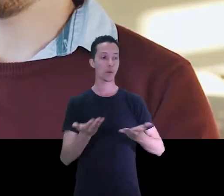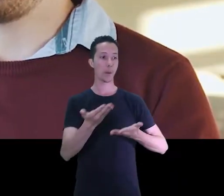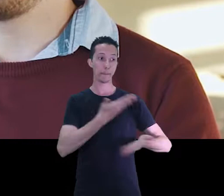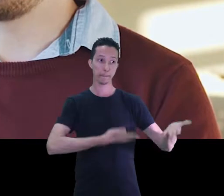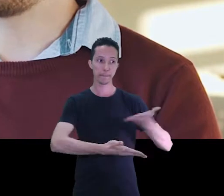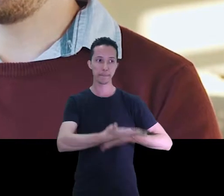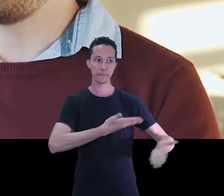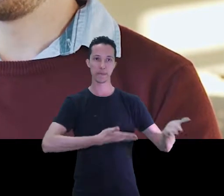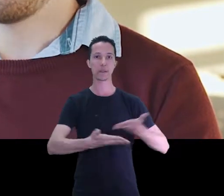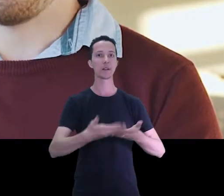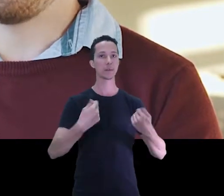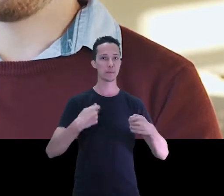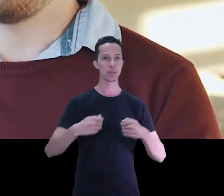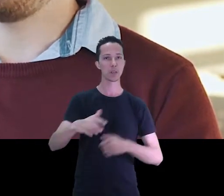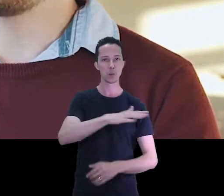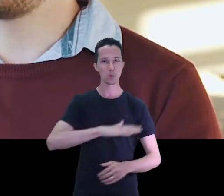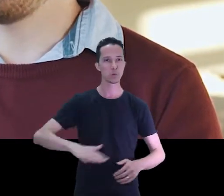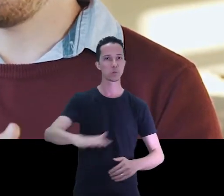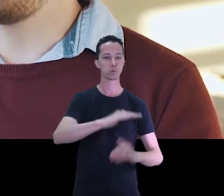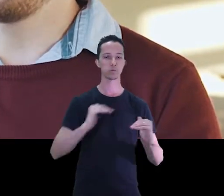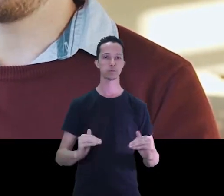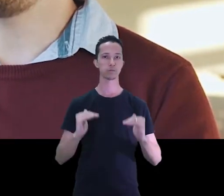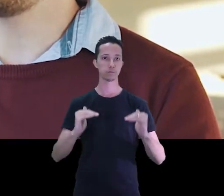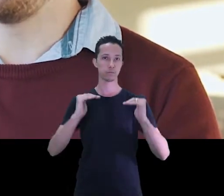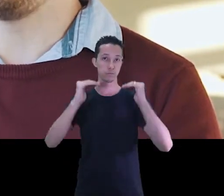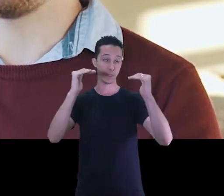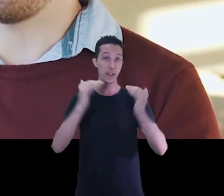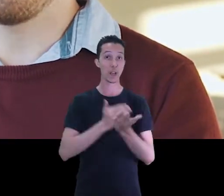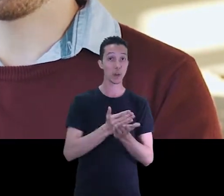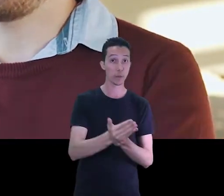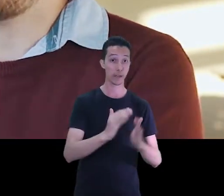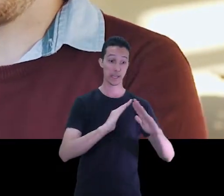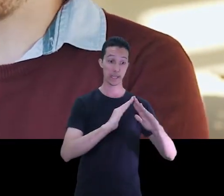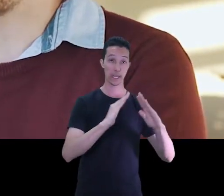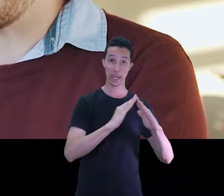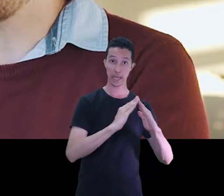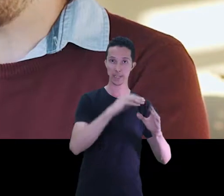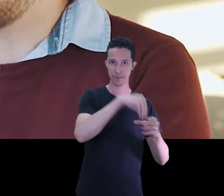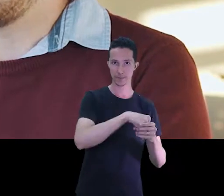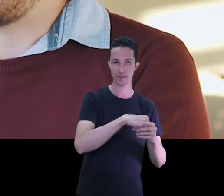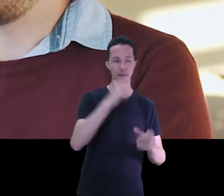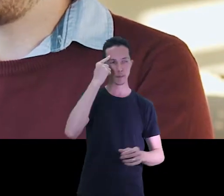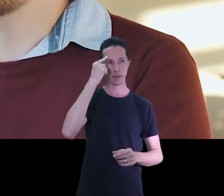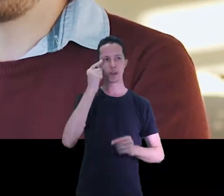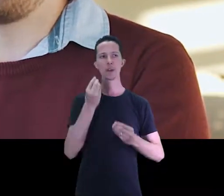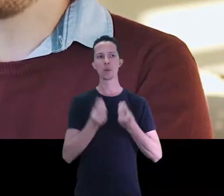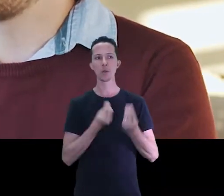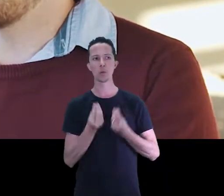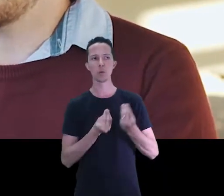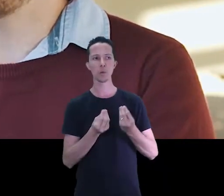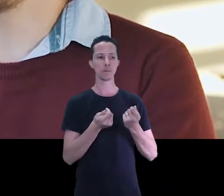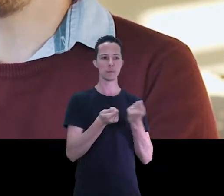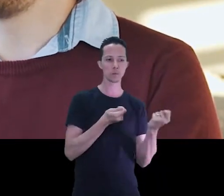gente fala que a participação, ela deve se estender nos diferentes níveis, né? Ela começa desde dentro de casa, né? Então pensar, por